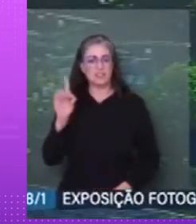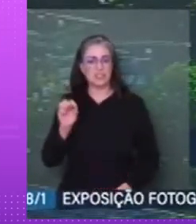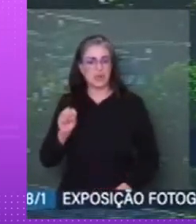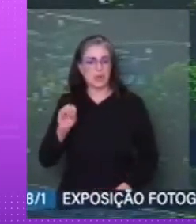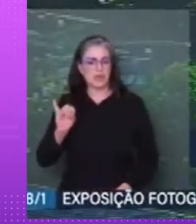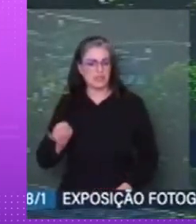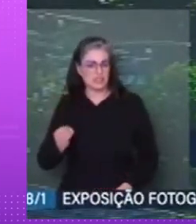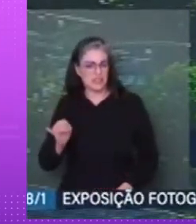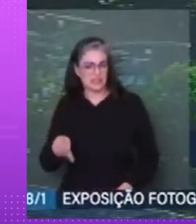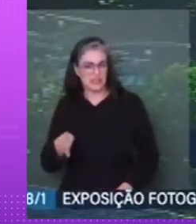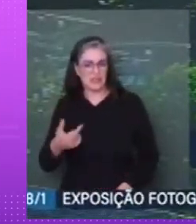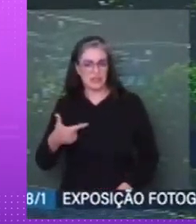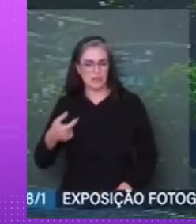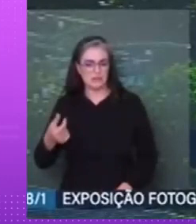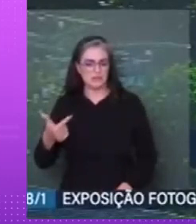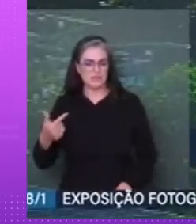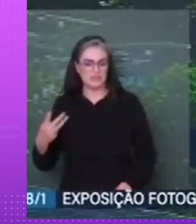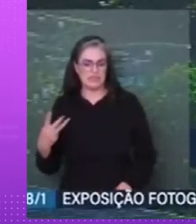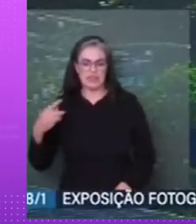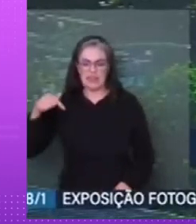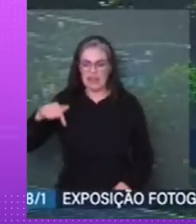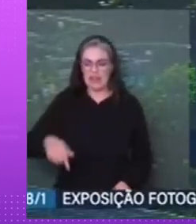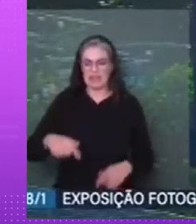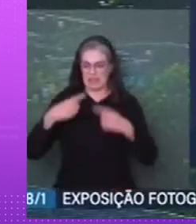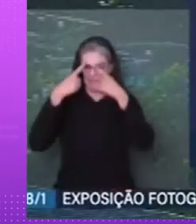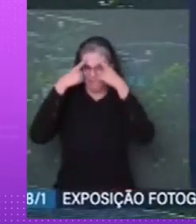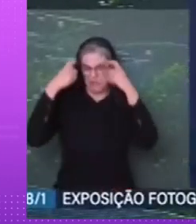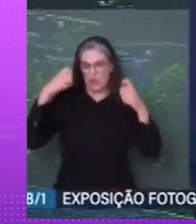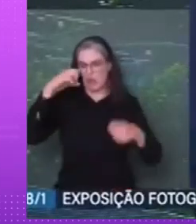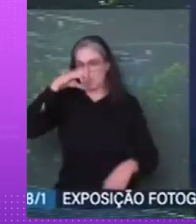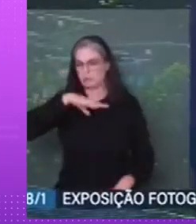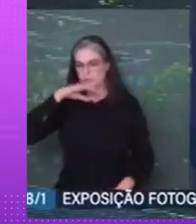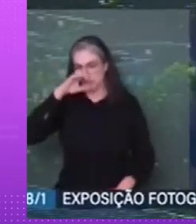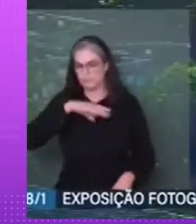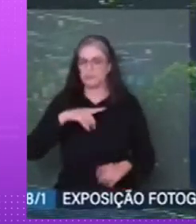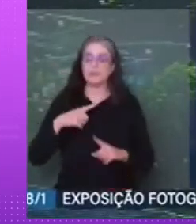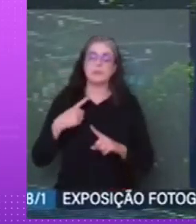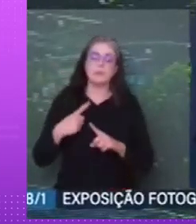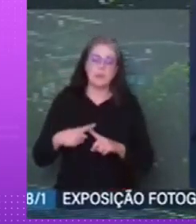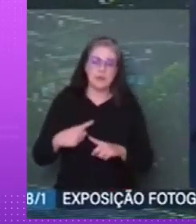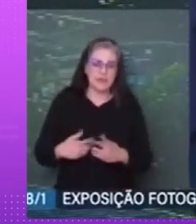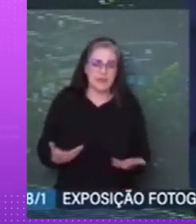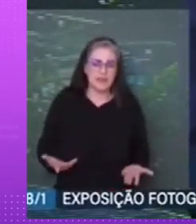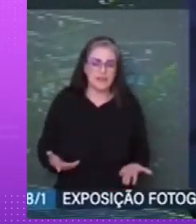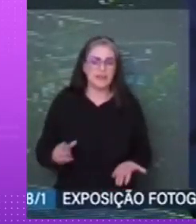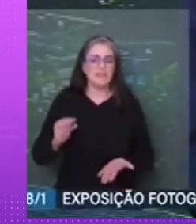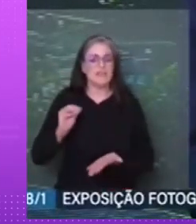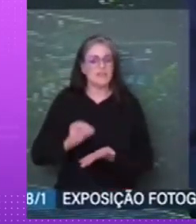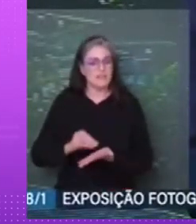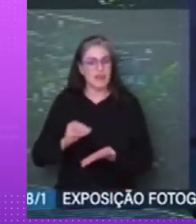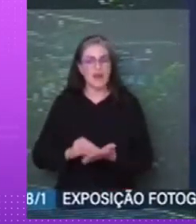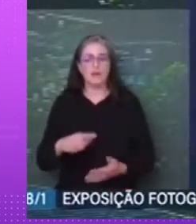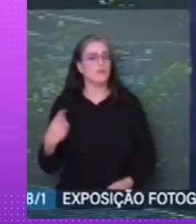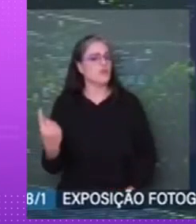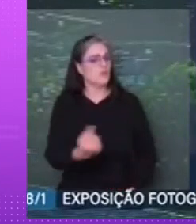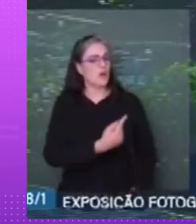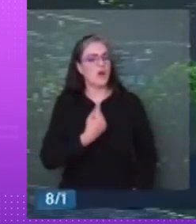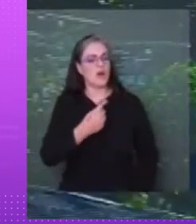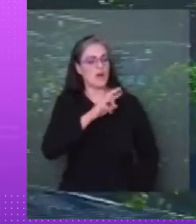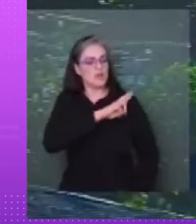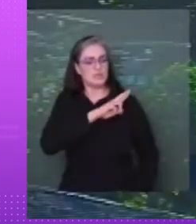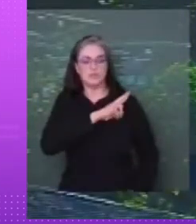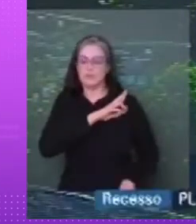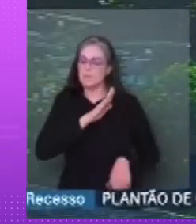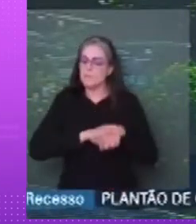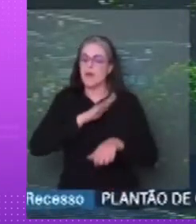mais distante para depois entender exatamente o que aconteceu. Fui até buscar aqui o nome desse preso que acabou morrendo numa penitenciária,